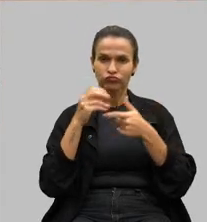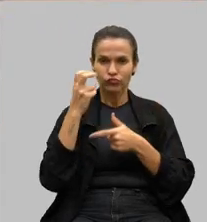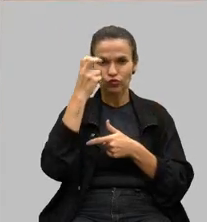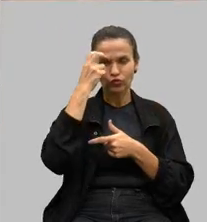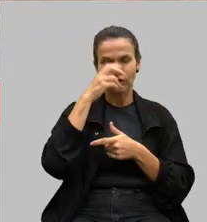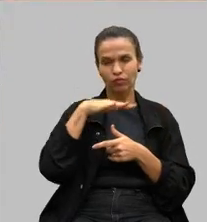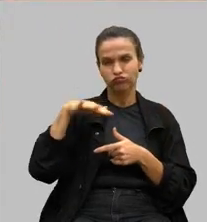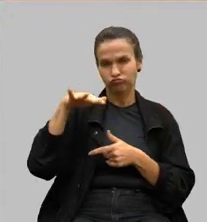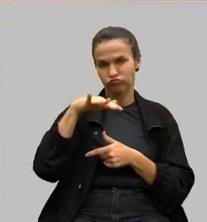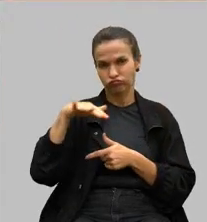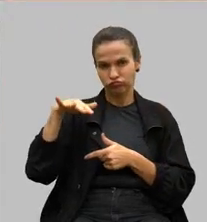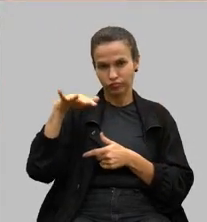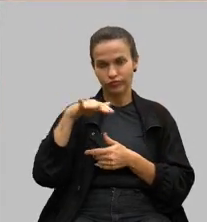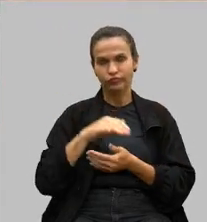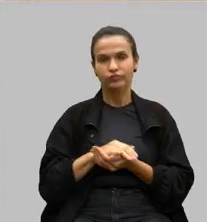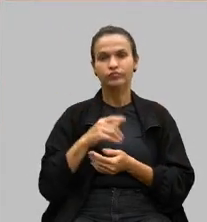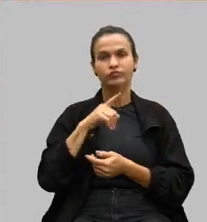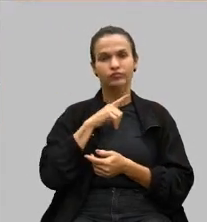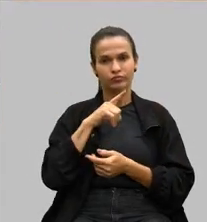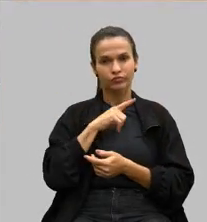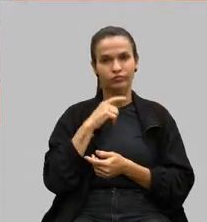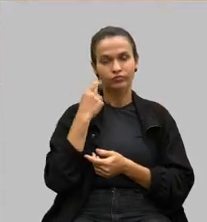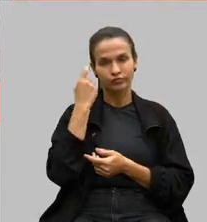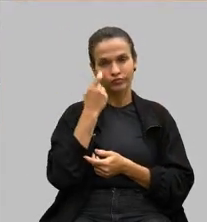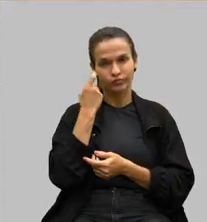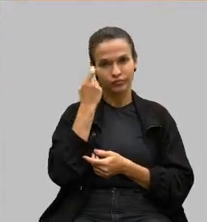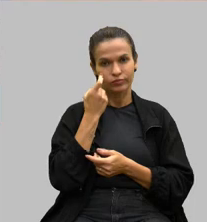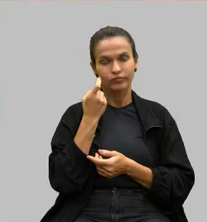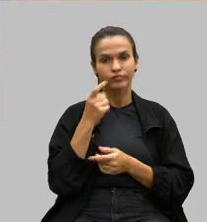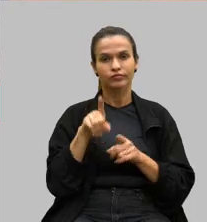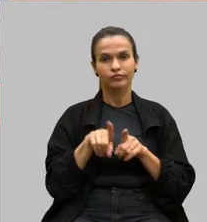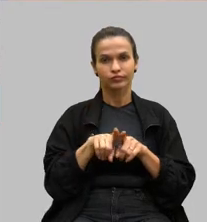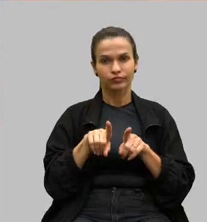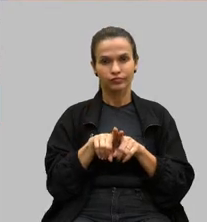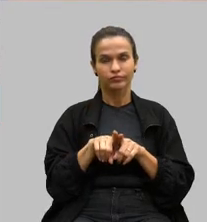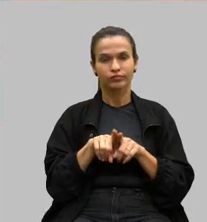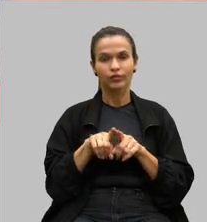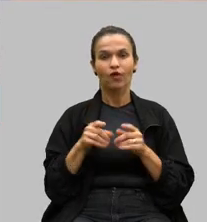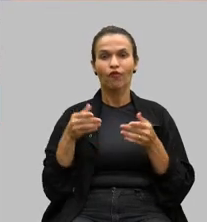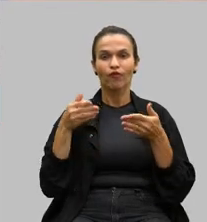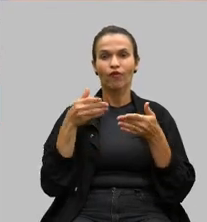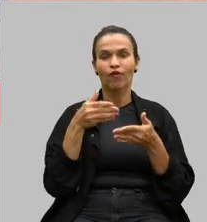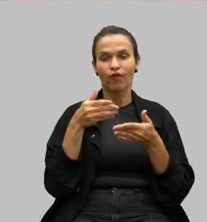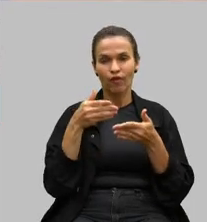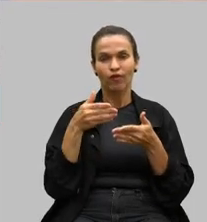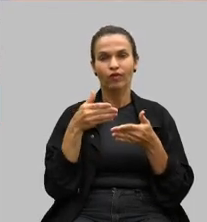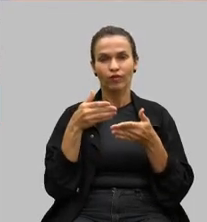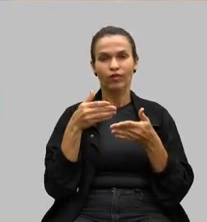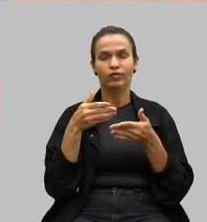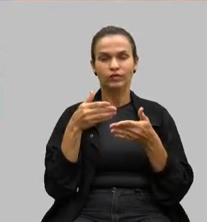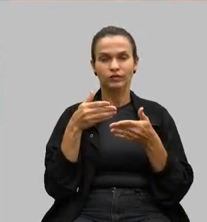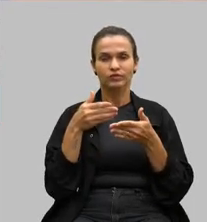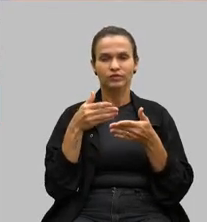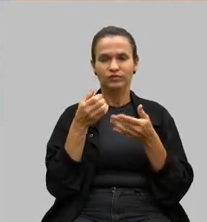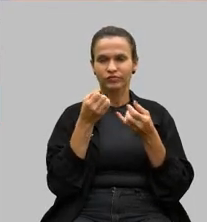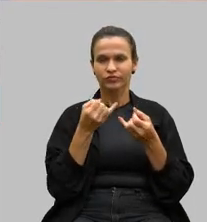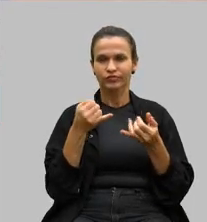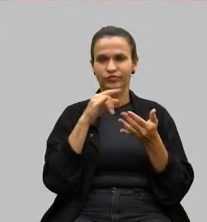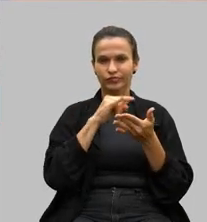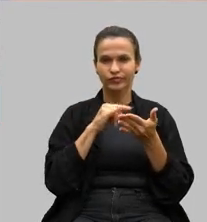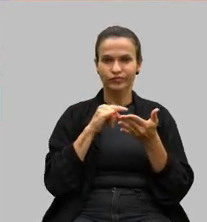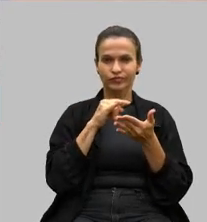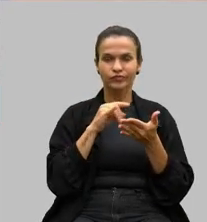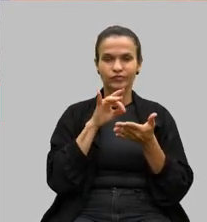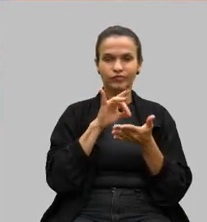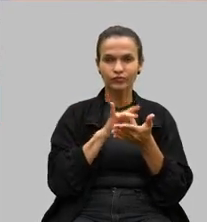regiões tenho ainda uma preocupação que diz respeito às ações afirmativas no contexto